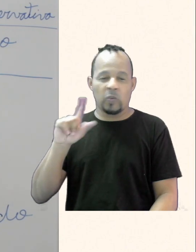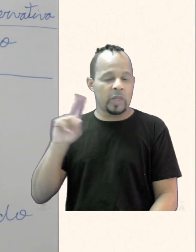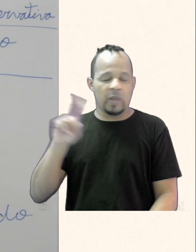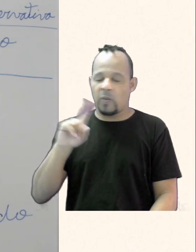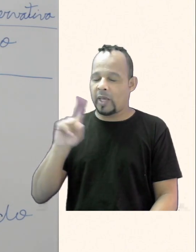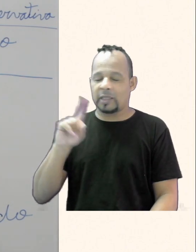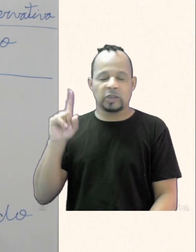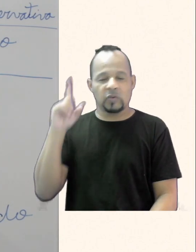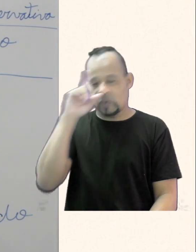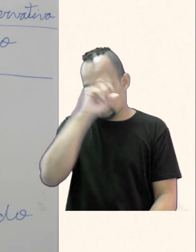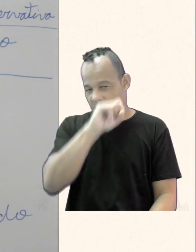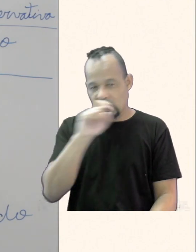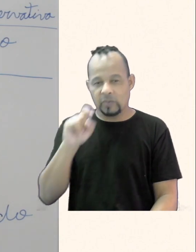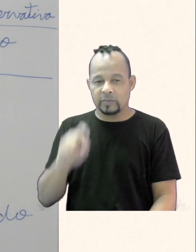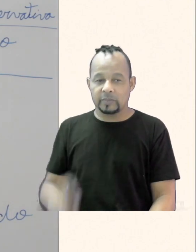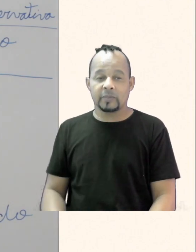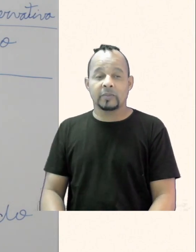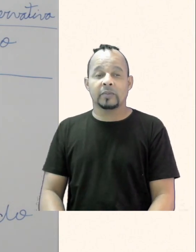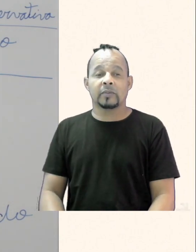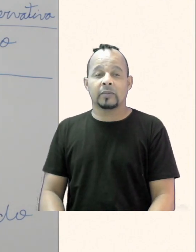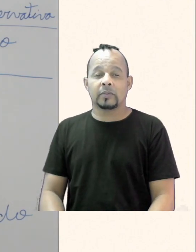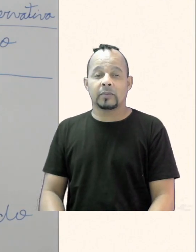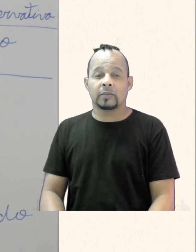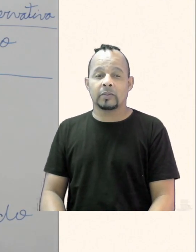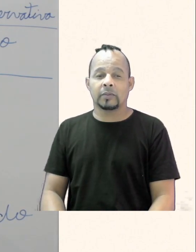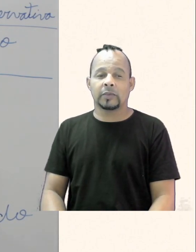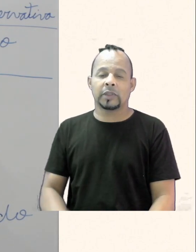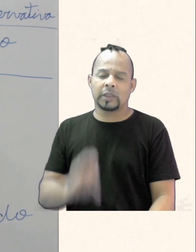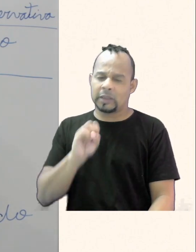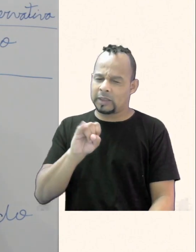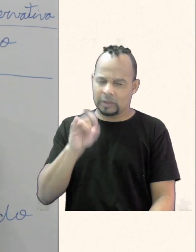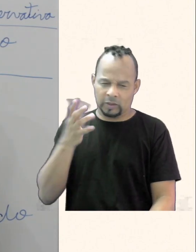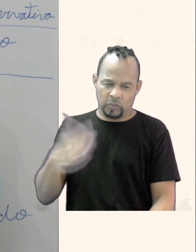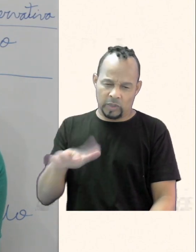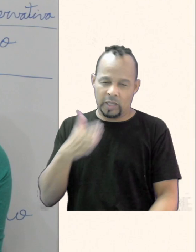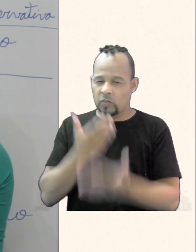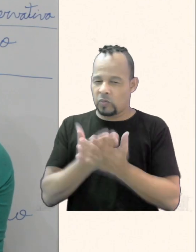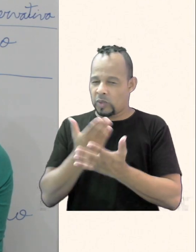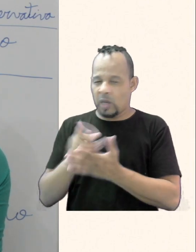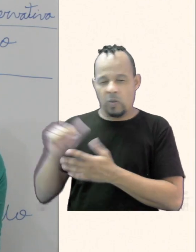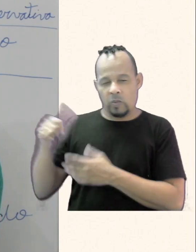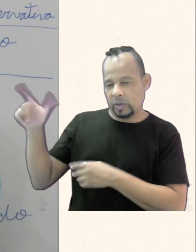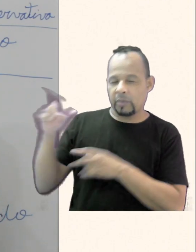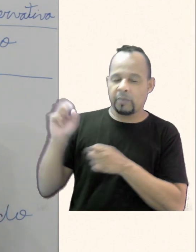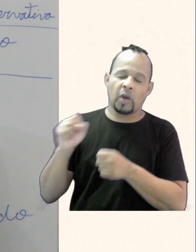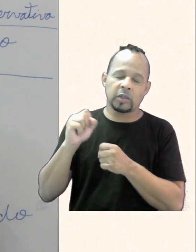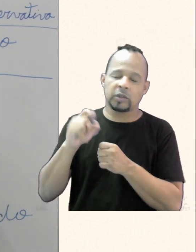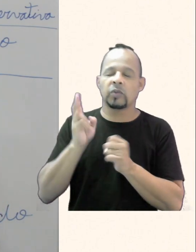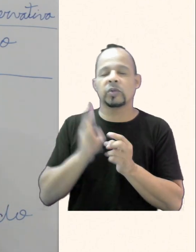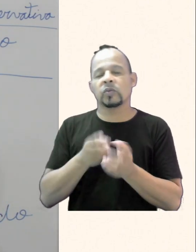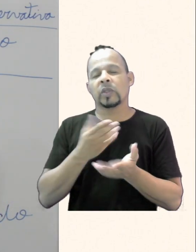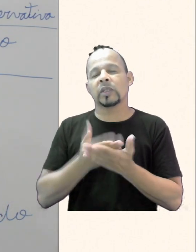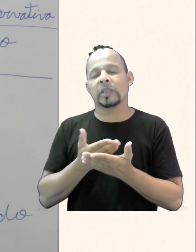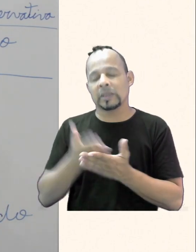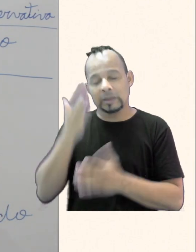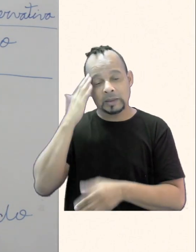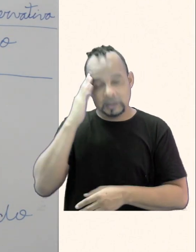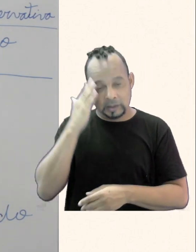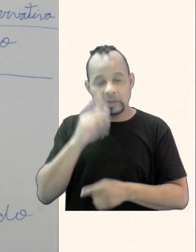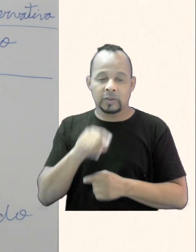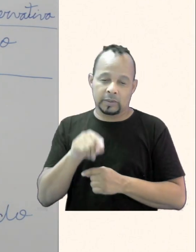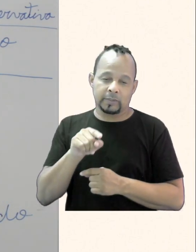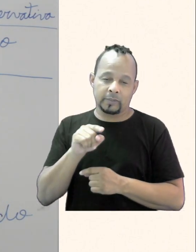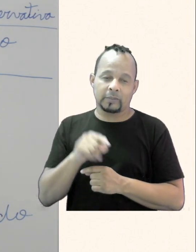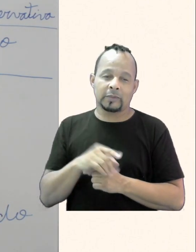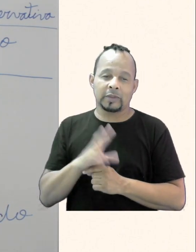bem. Quem não quiser estudar isso nesse momento, dá para a gente continuar entendendo o que vai vir para frente e dá para